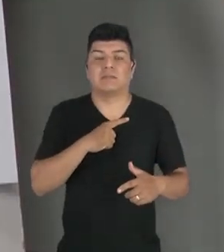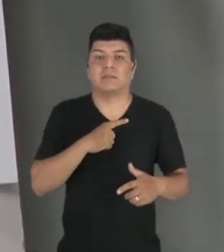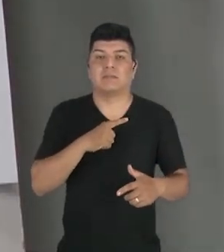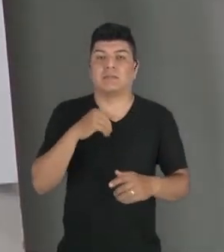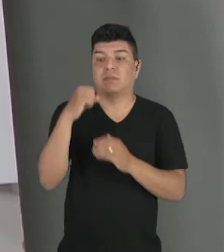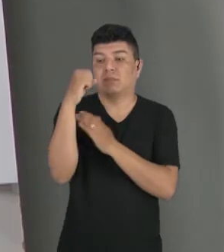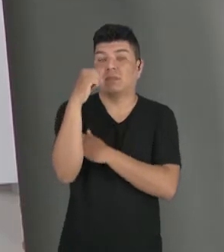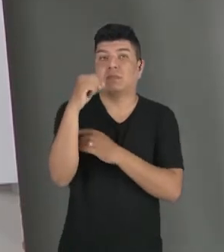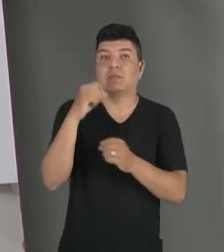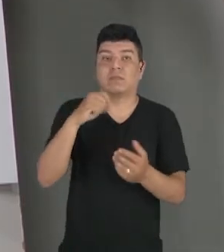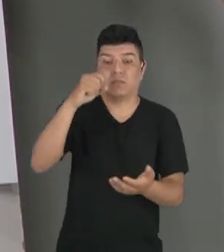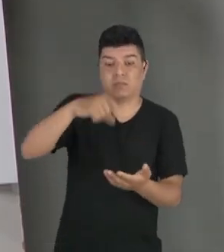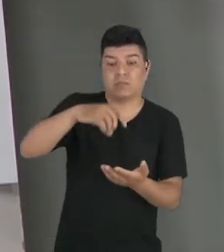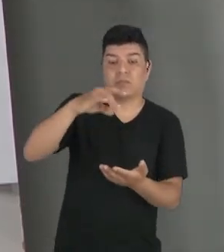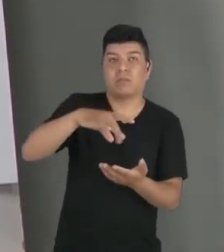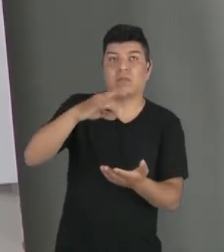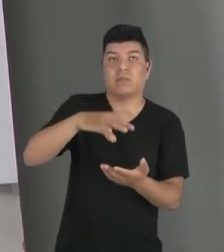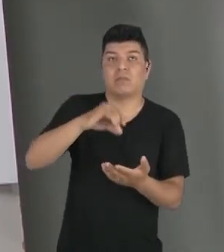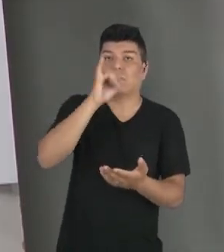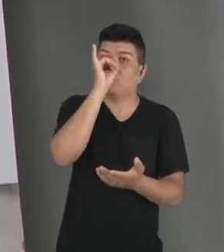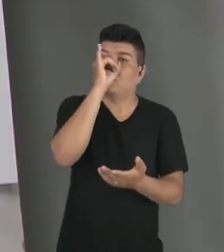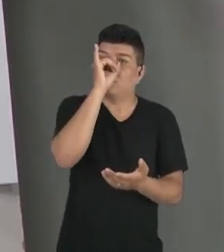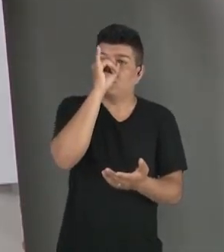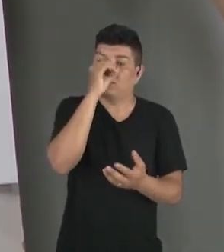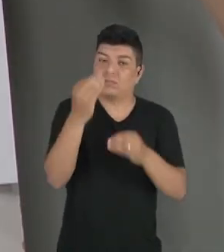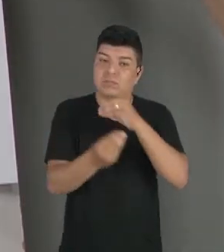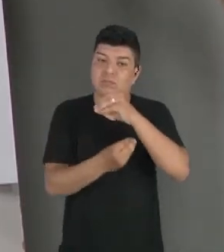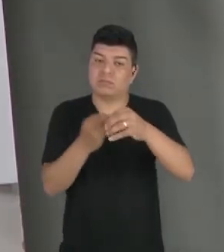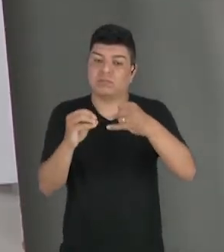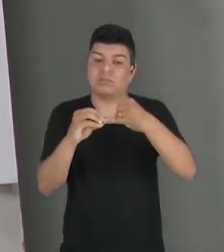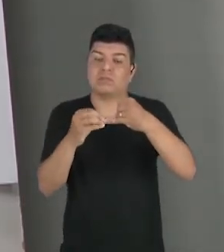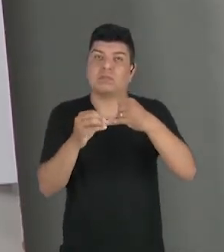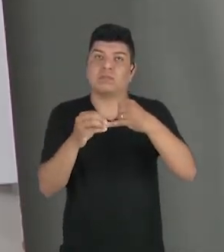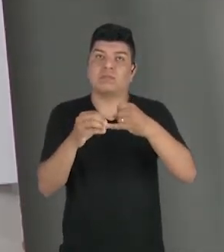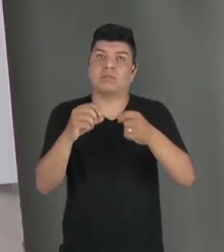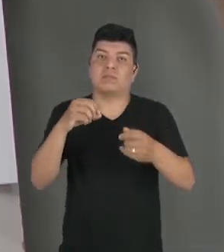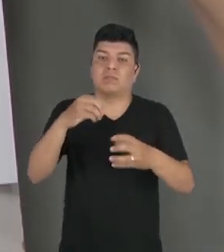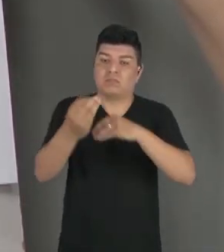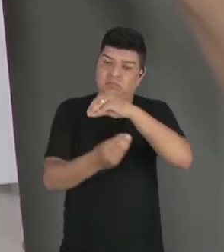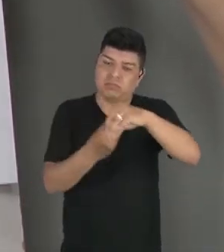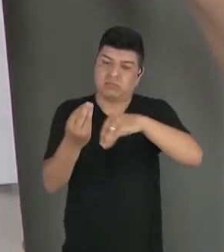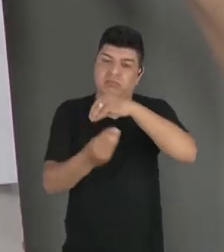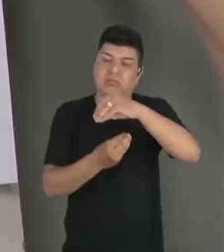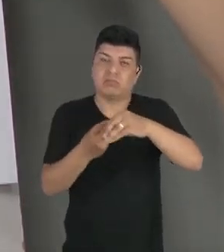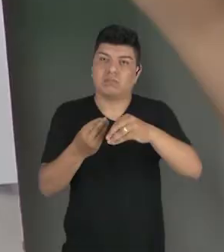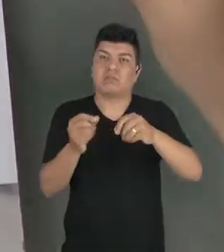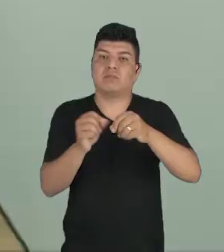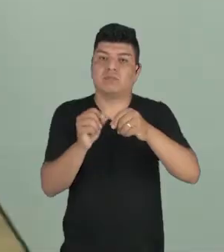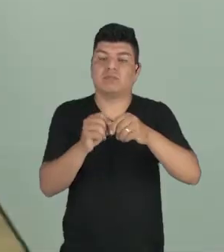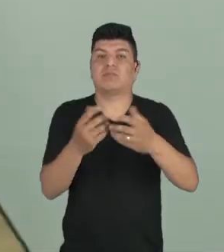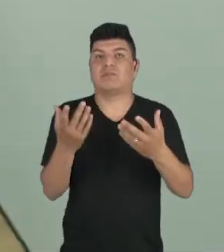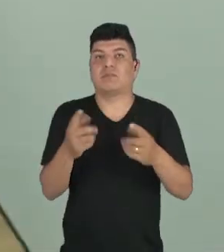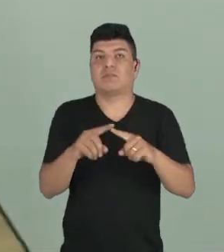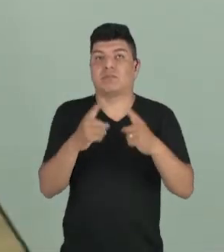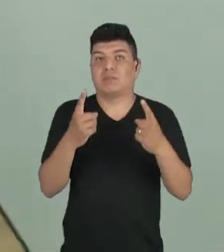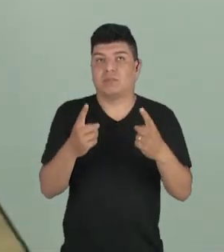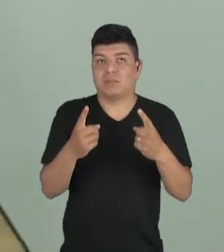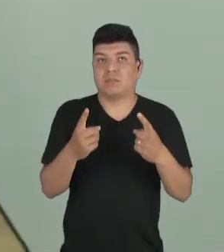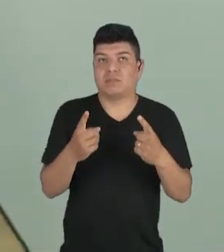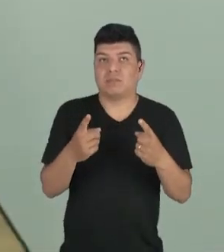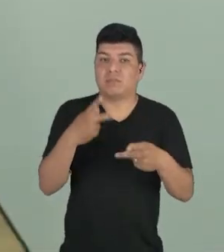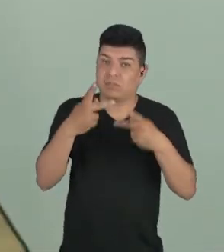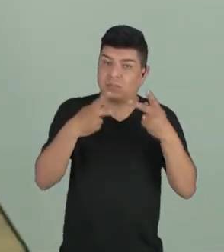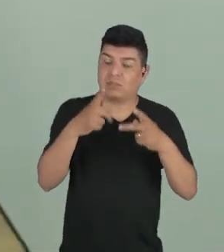eles pegavam? O resto dos porcos com feijão e se fez a feijoada. Mas há controvérsias